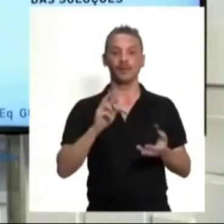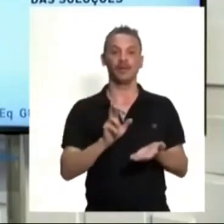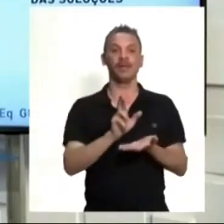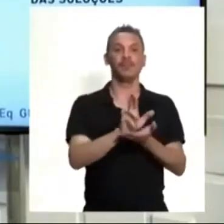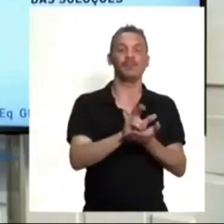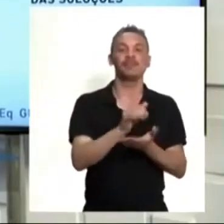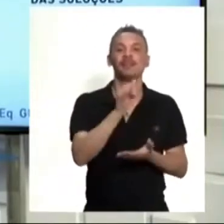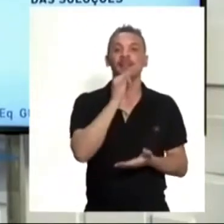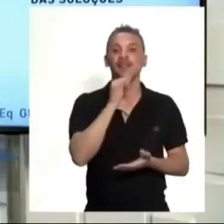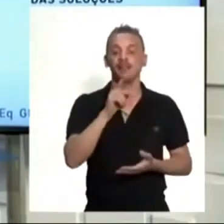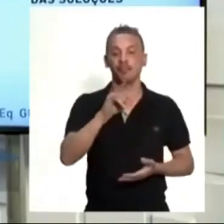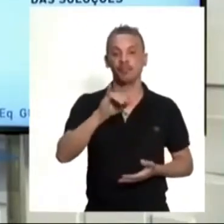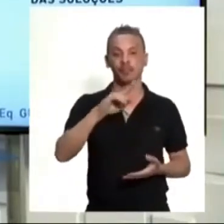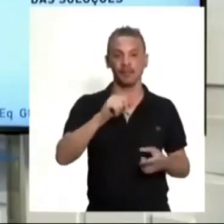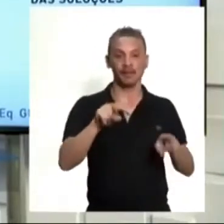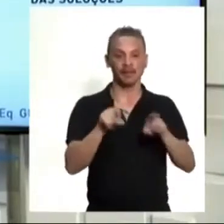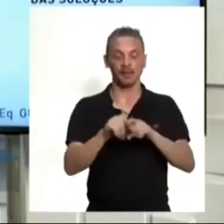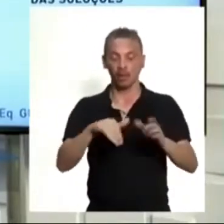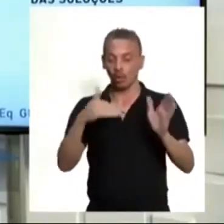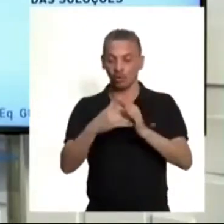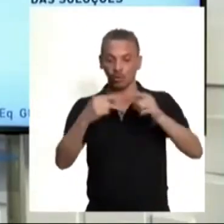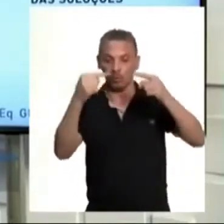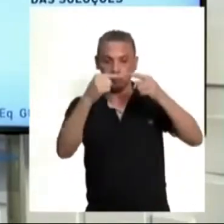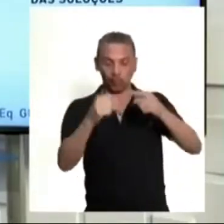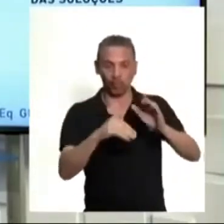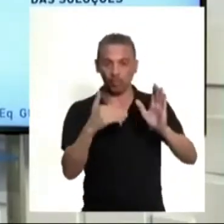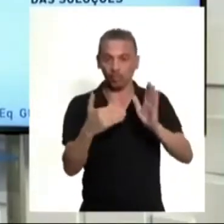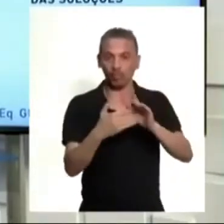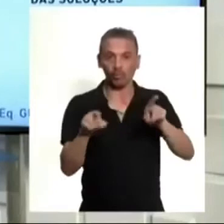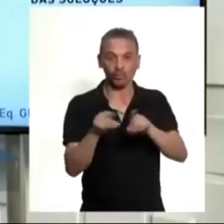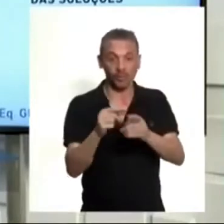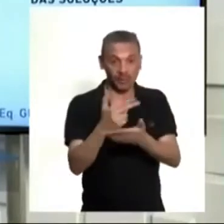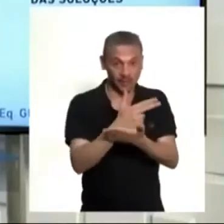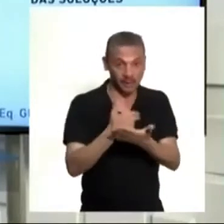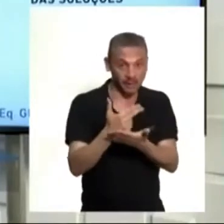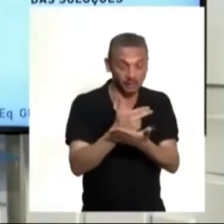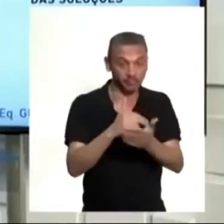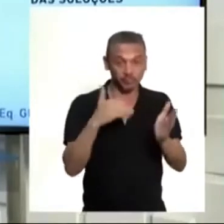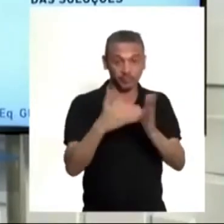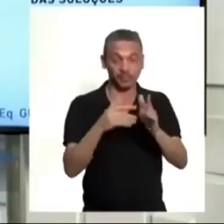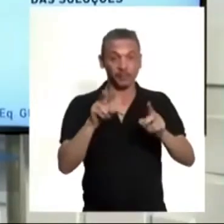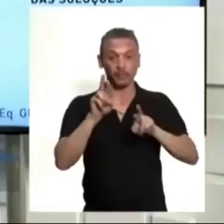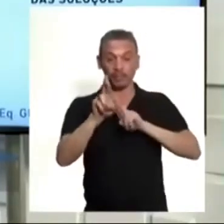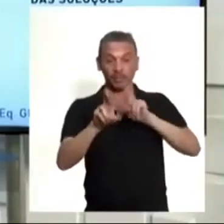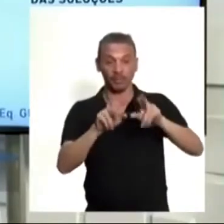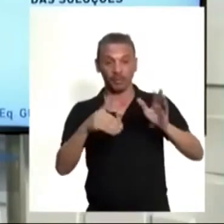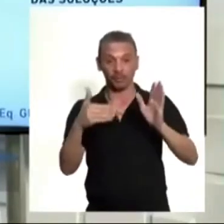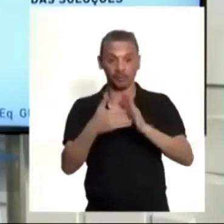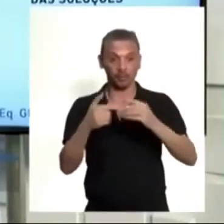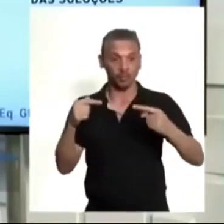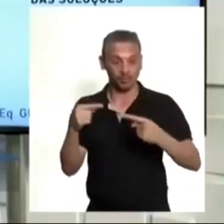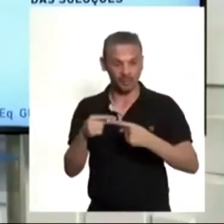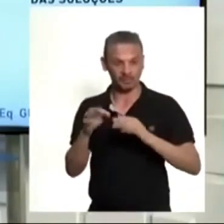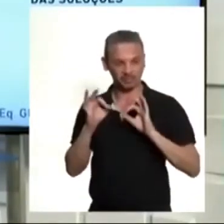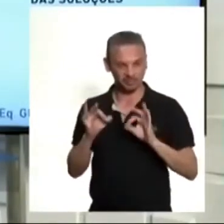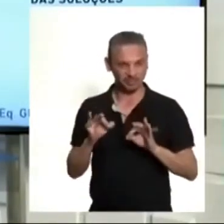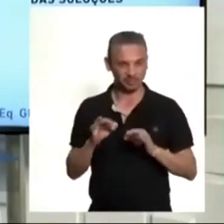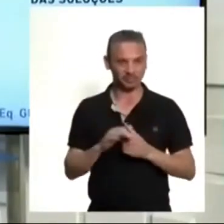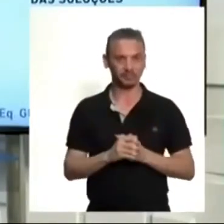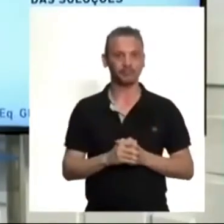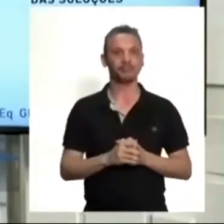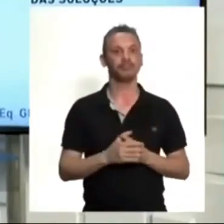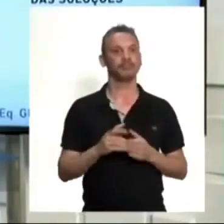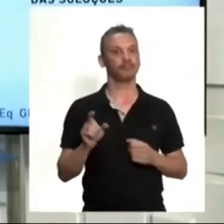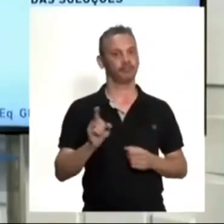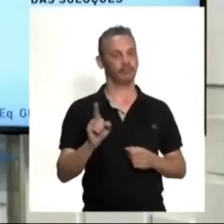por exemplo, a pilha de Daniel, eu tenho que montar tudo isso, eu tenho que fazer todo esse desenho, né, para eu representar essa pilha, né, tal.